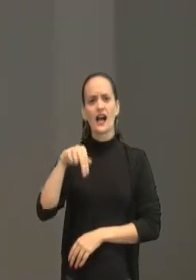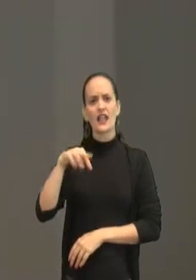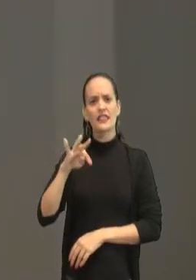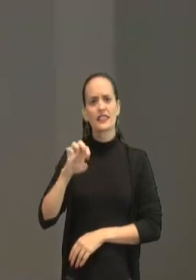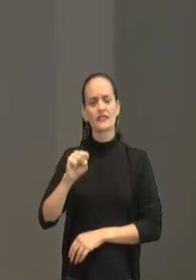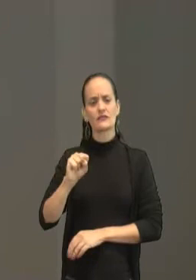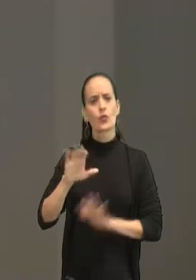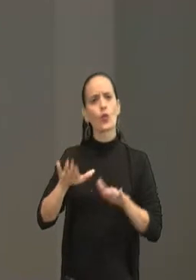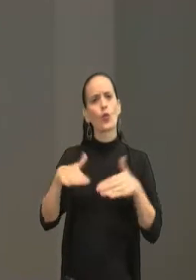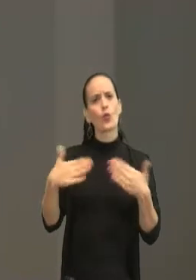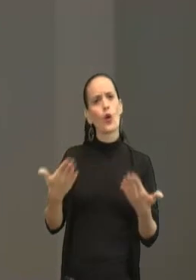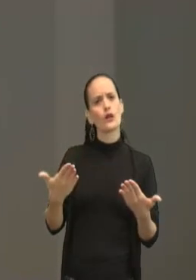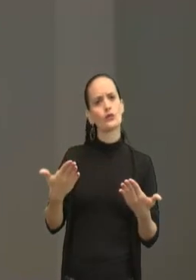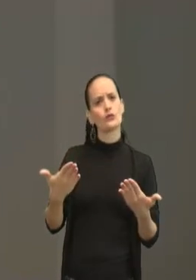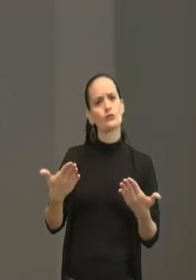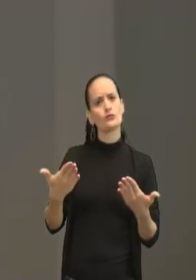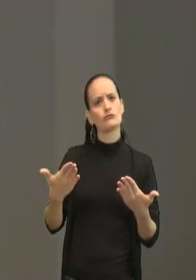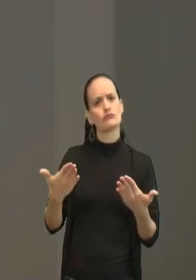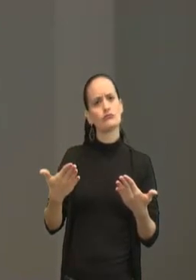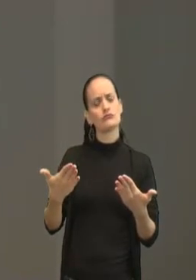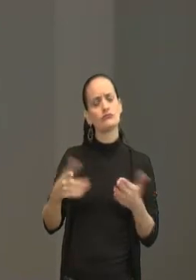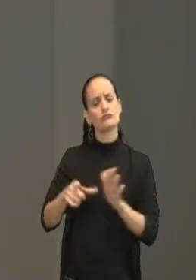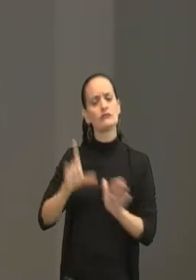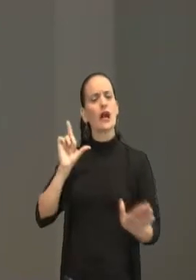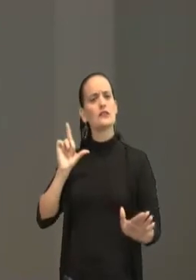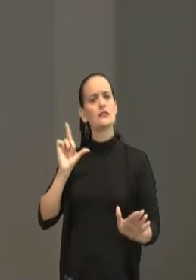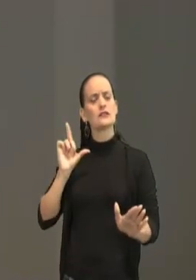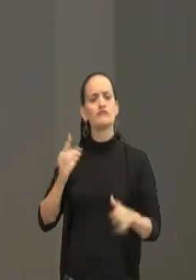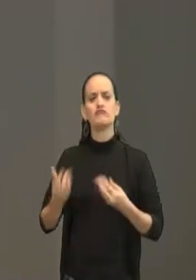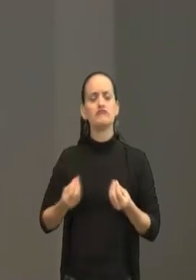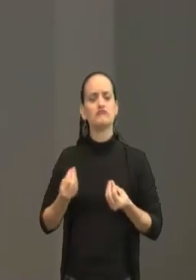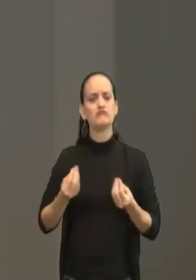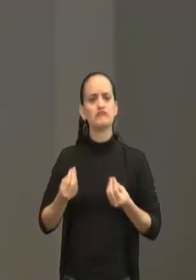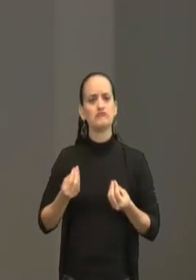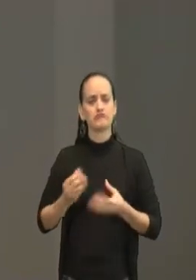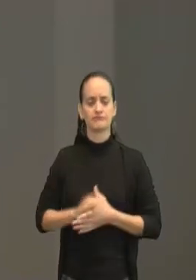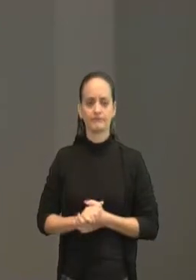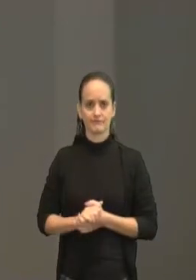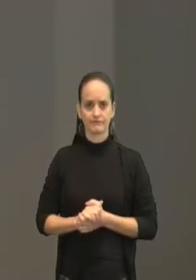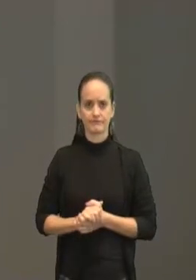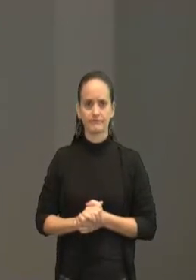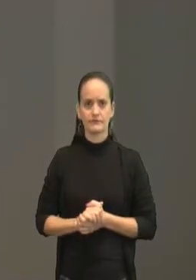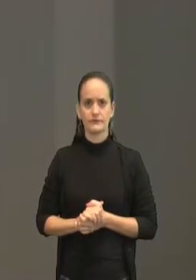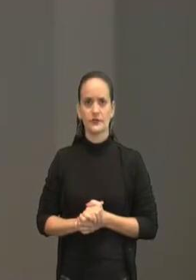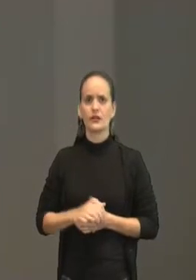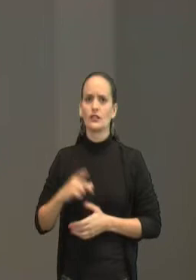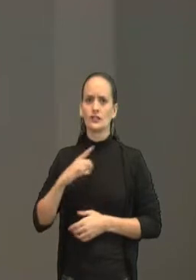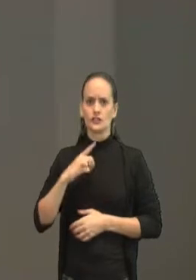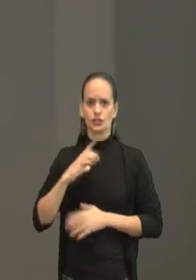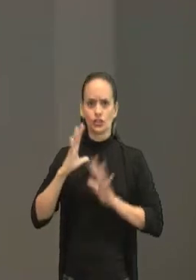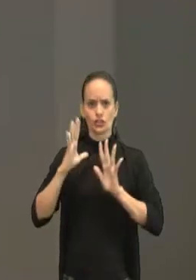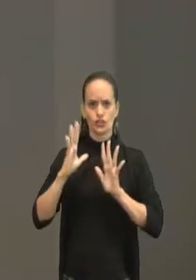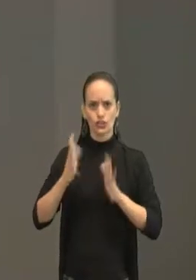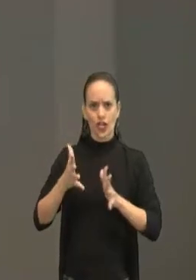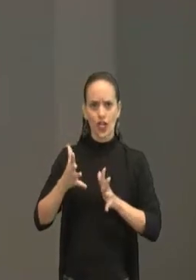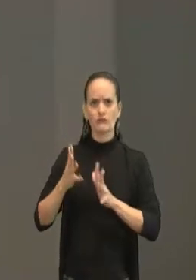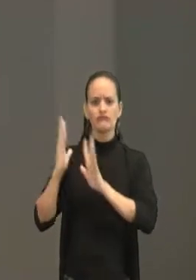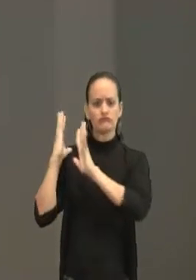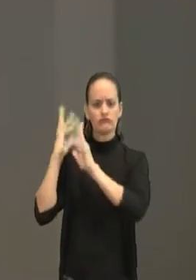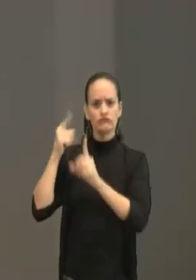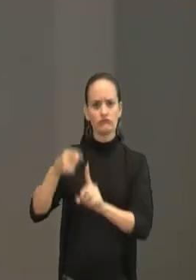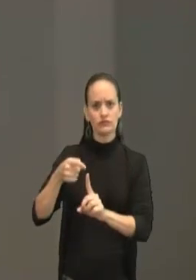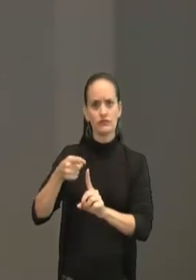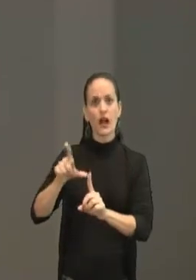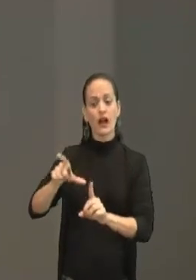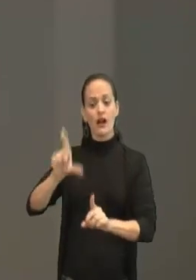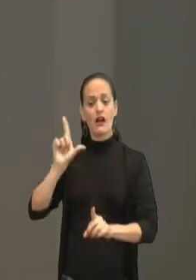Precisamos refletir também sobre isso. Predestinados foram destinados, determinados, delimitados antes,